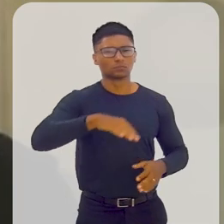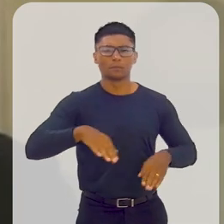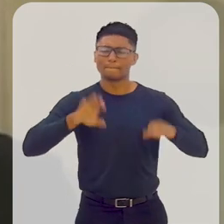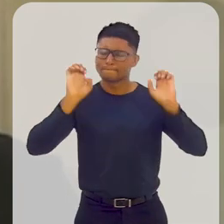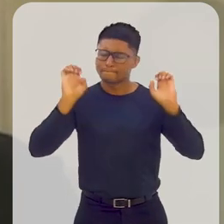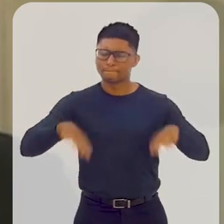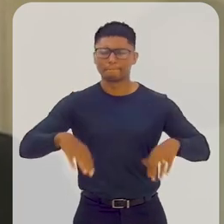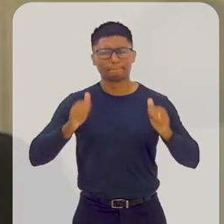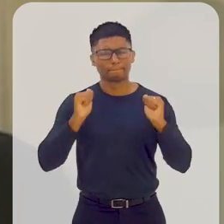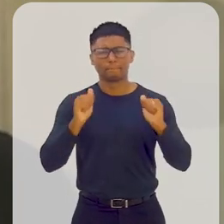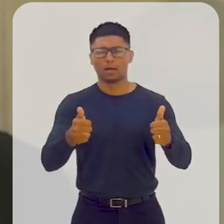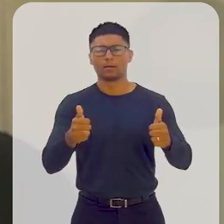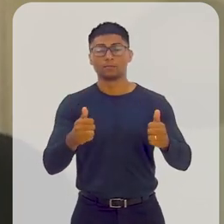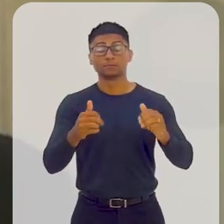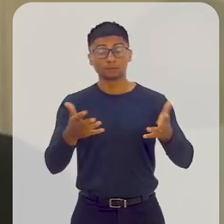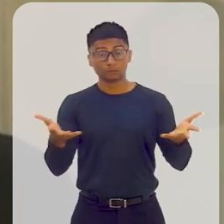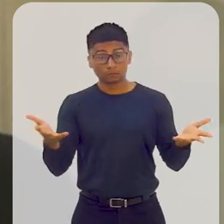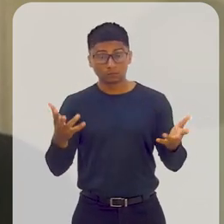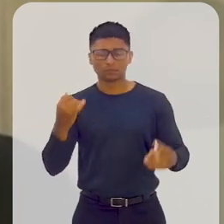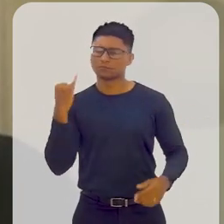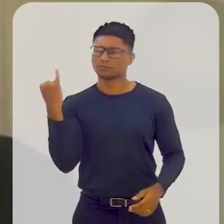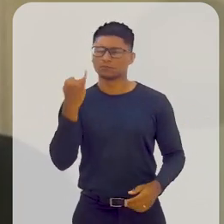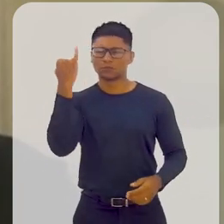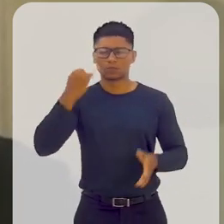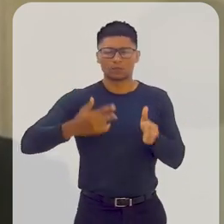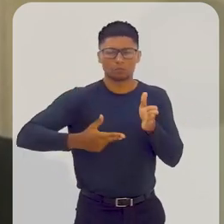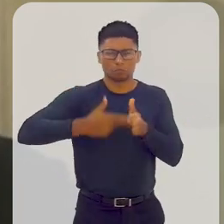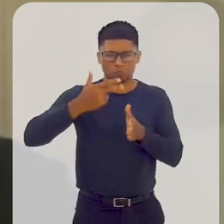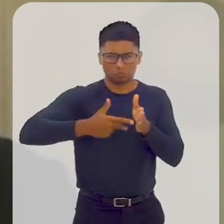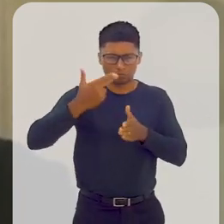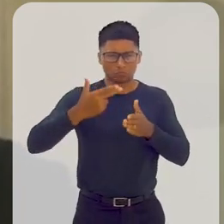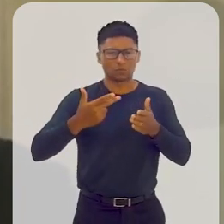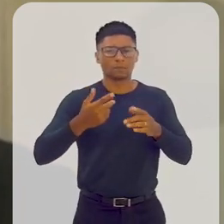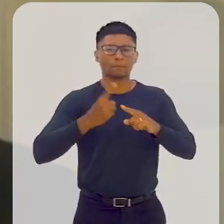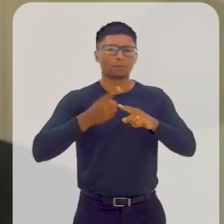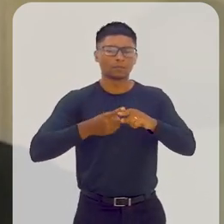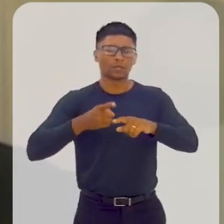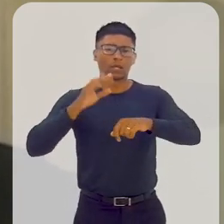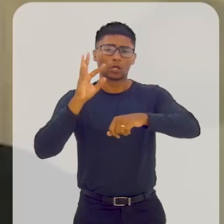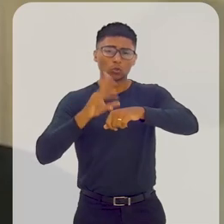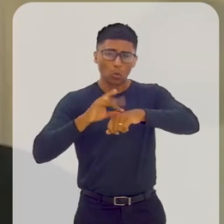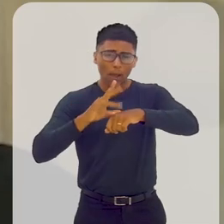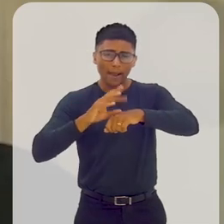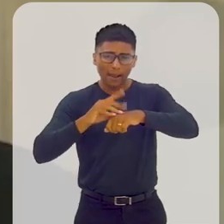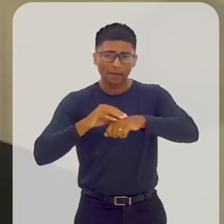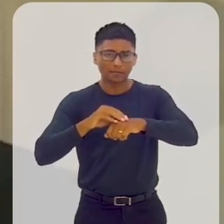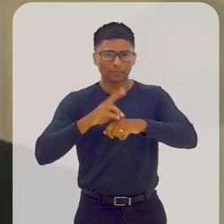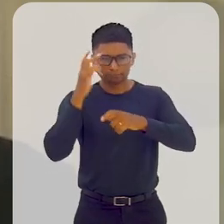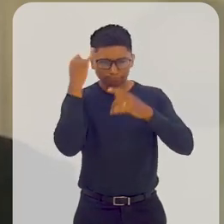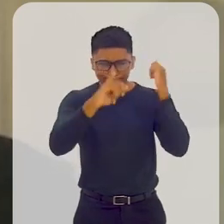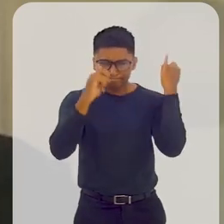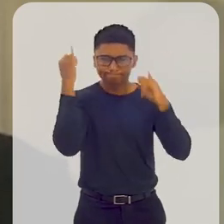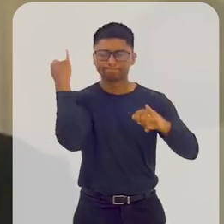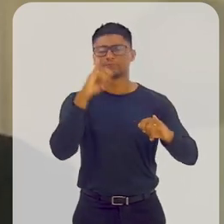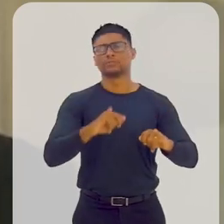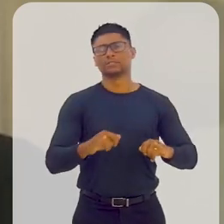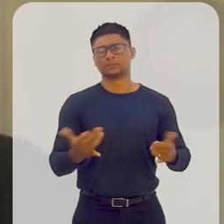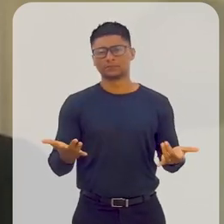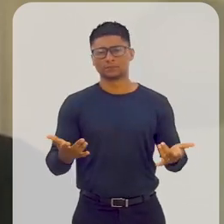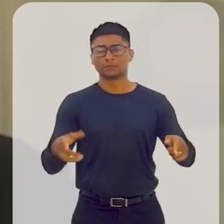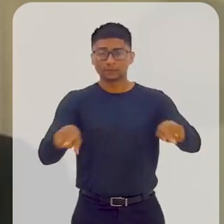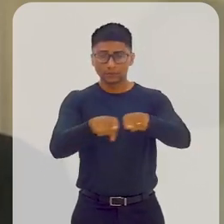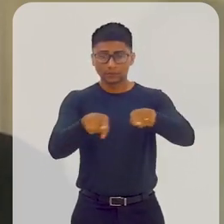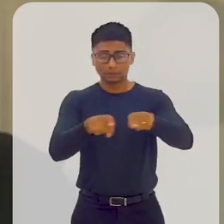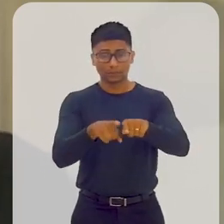animal. Então, as castrações hoje, né, que é importante para o controle das zoonoses, das doenças, né, até se a